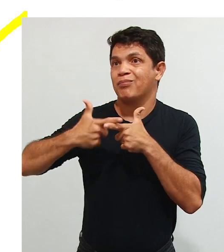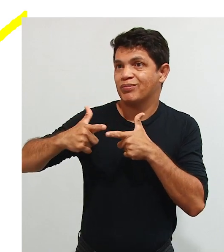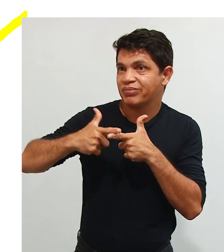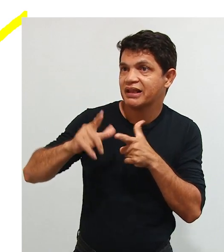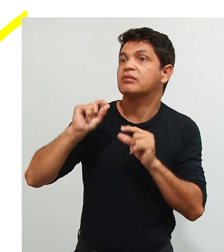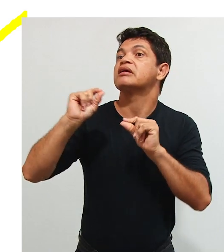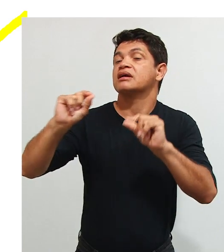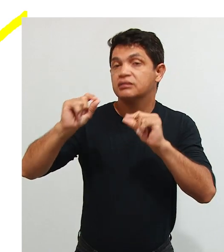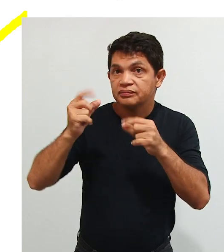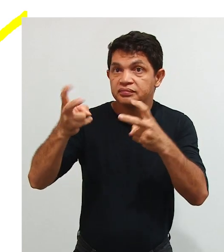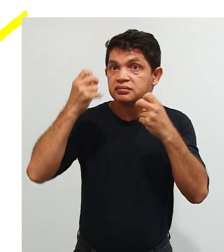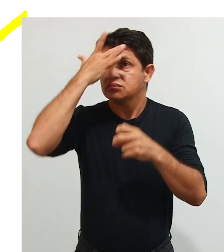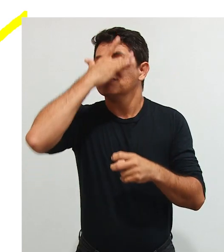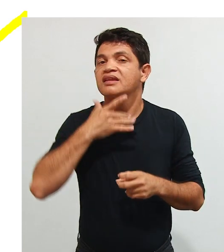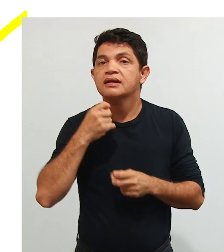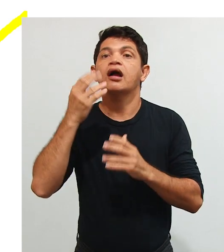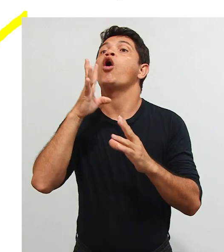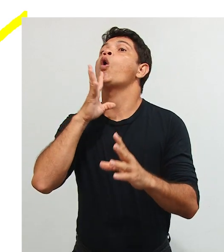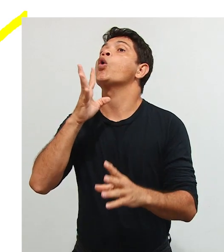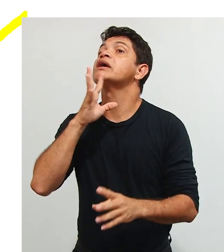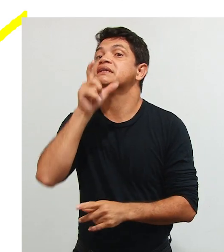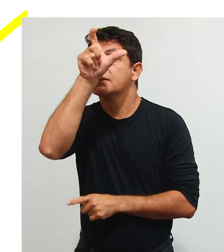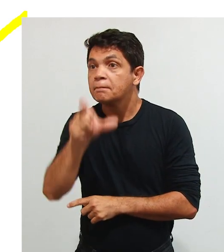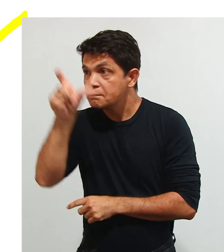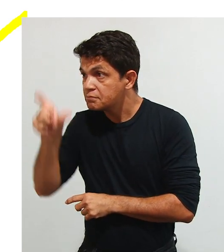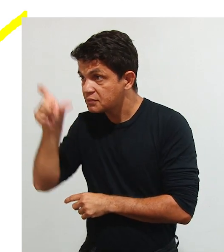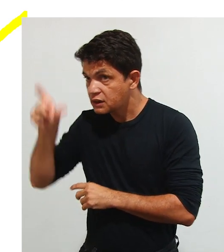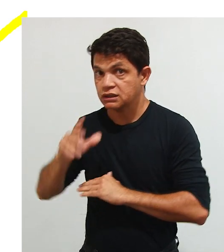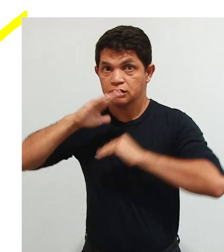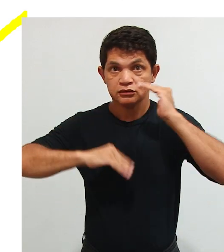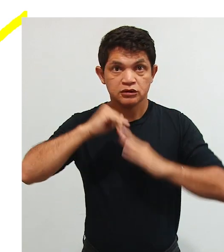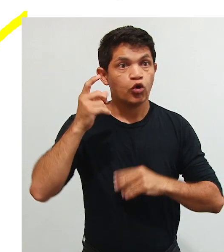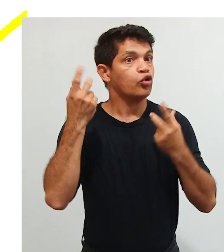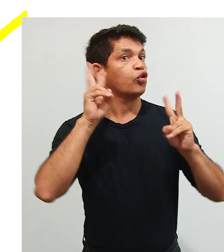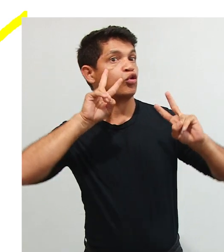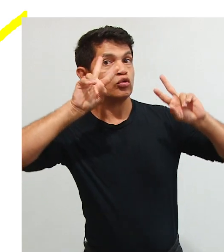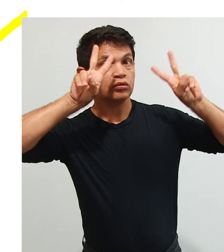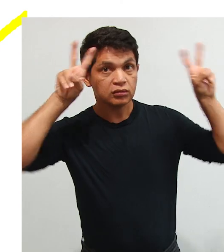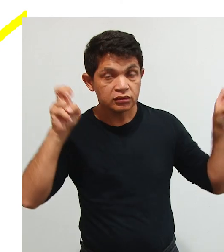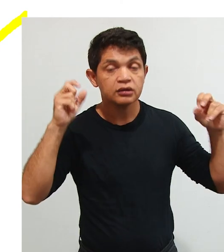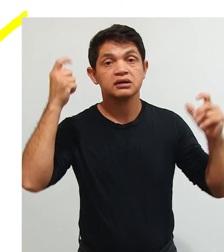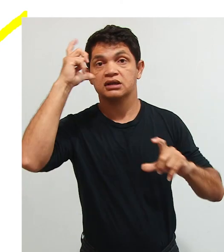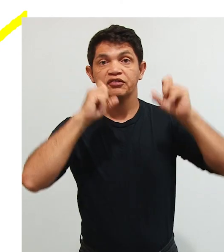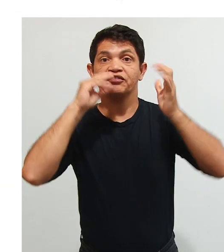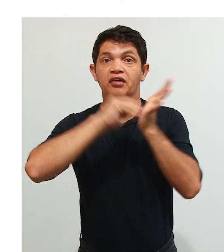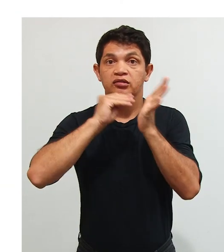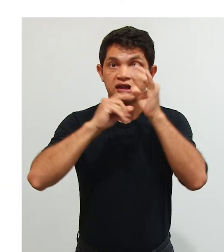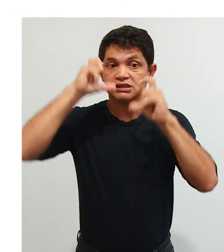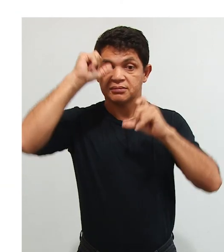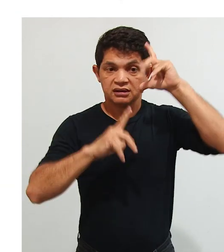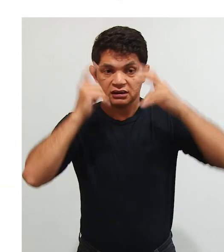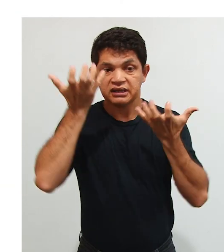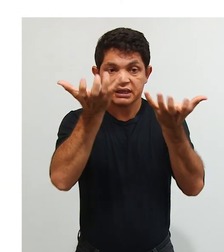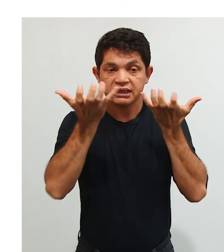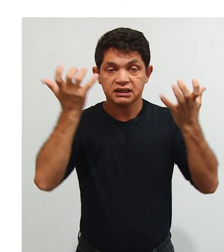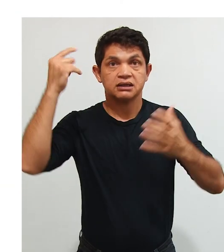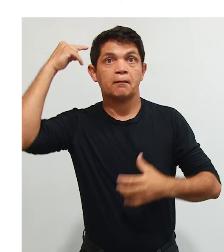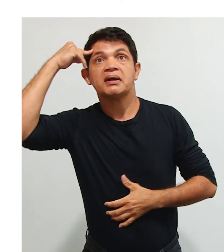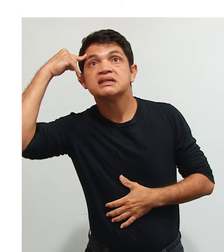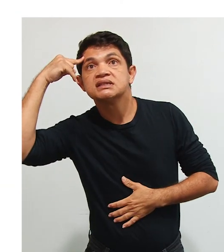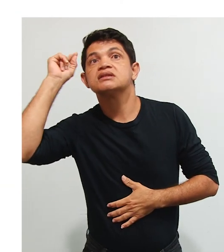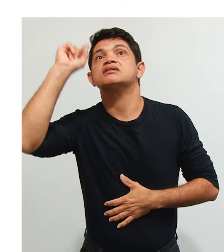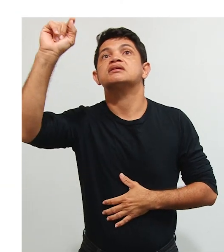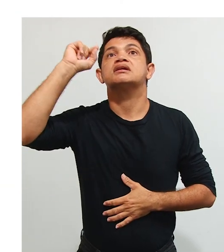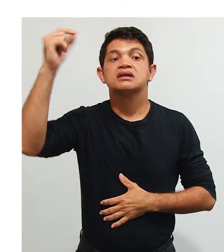a oportunidade de reconhecer o que nós de fato estamos pensando, querendo. E